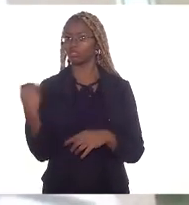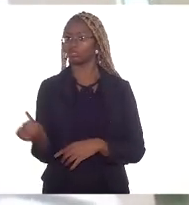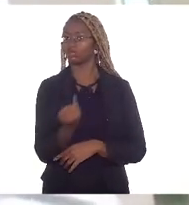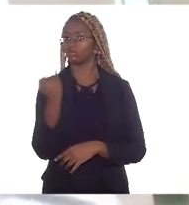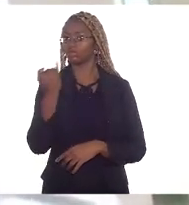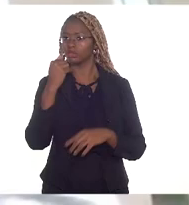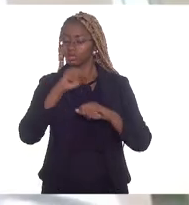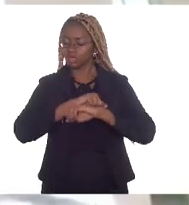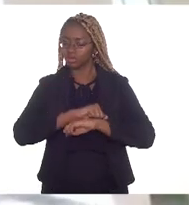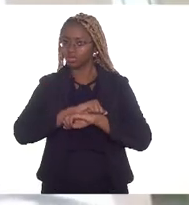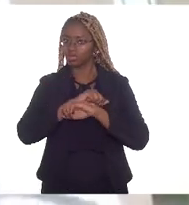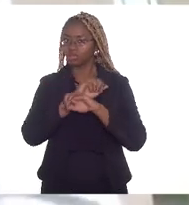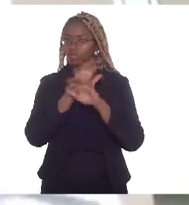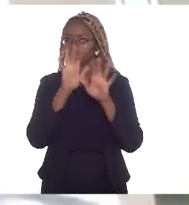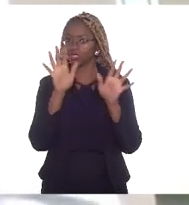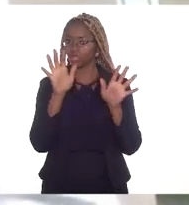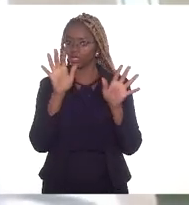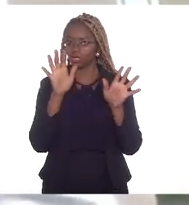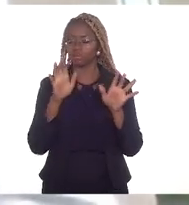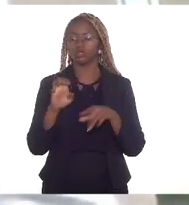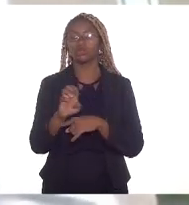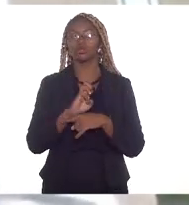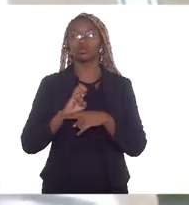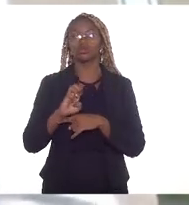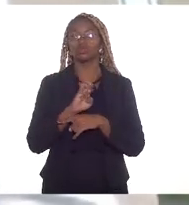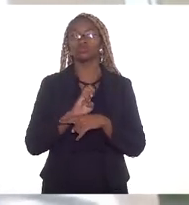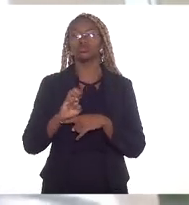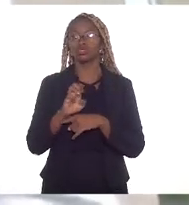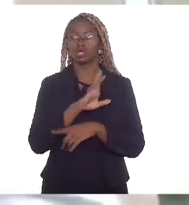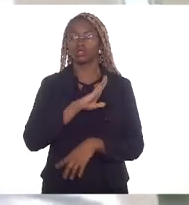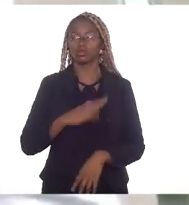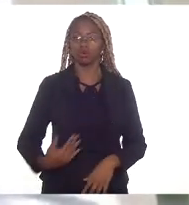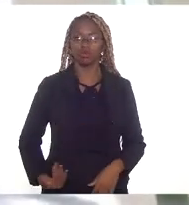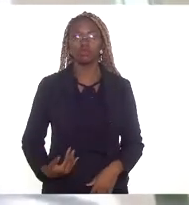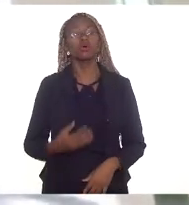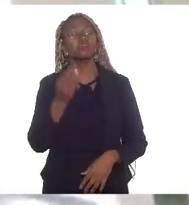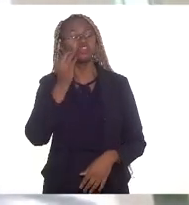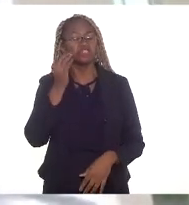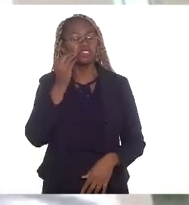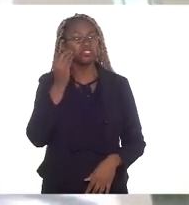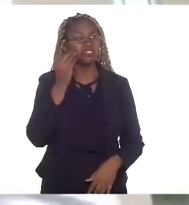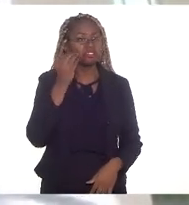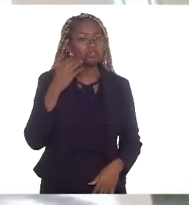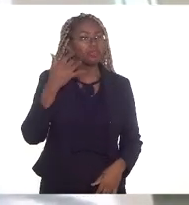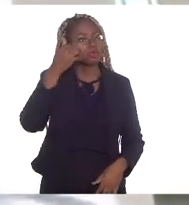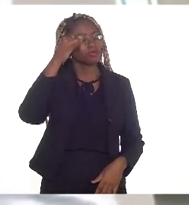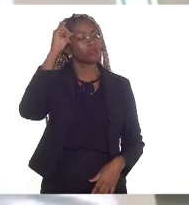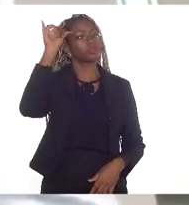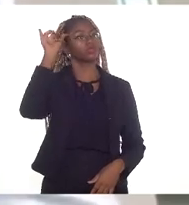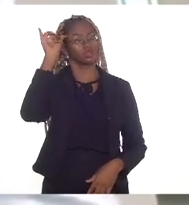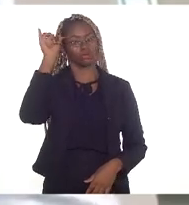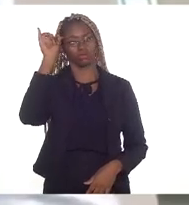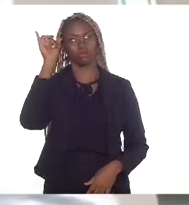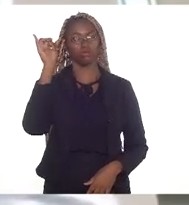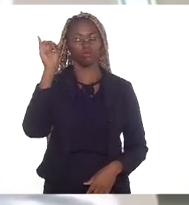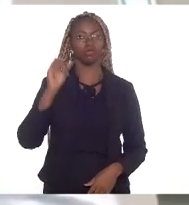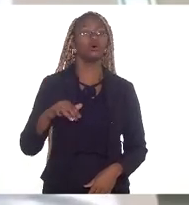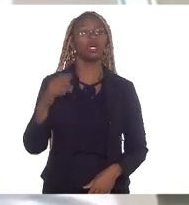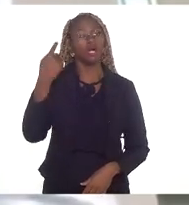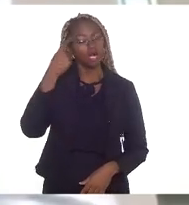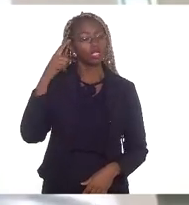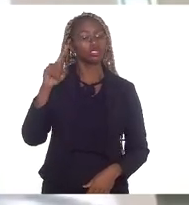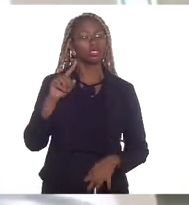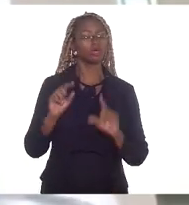muito claro que o Estado fez todo o esforço para evitar com que o Parribá não fosse pago. A ideia era